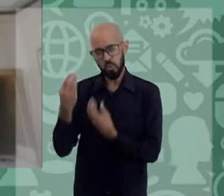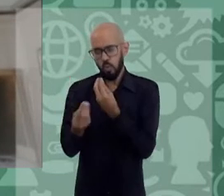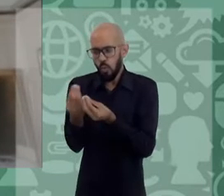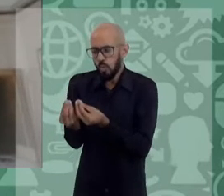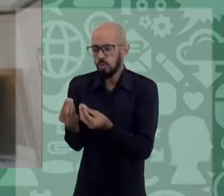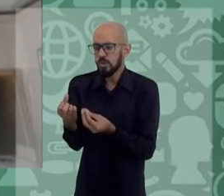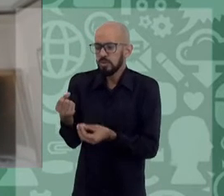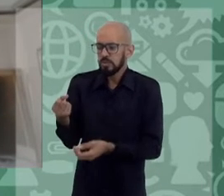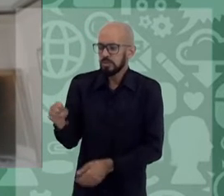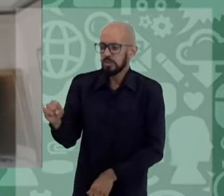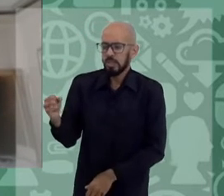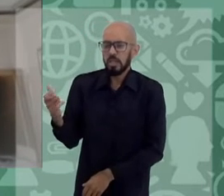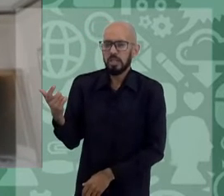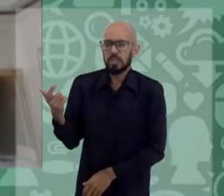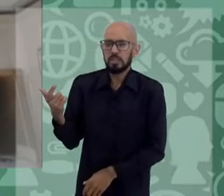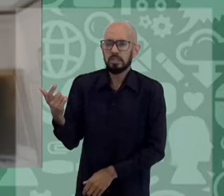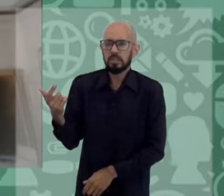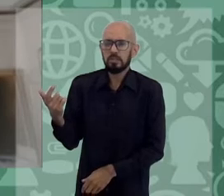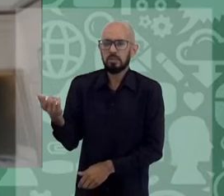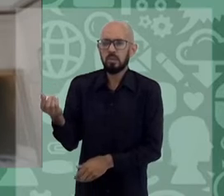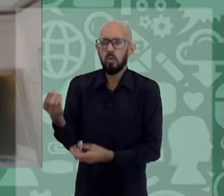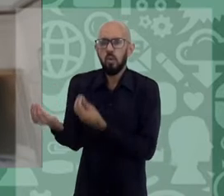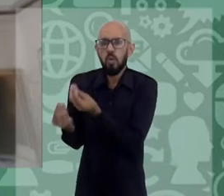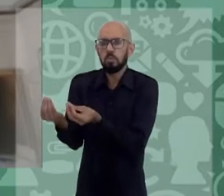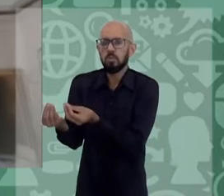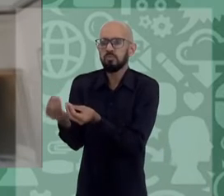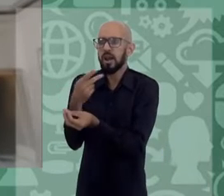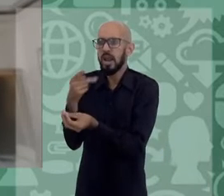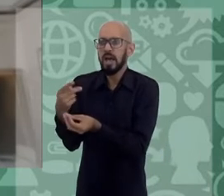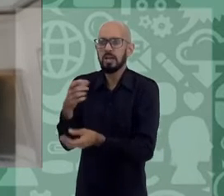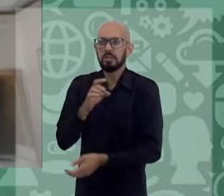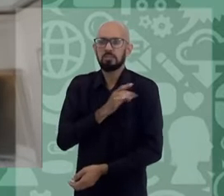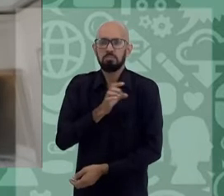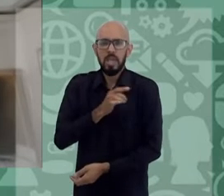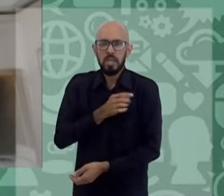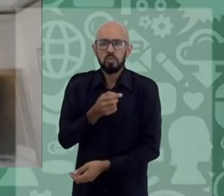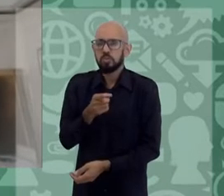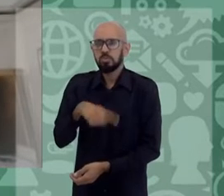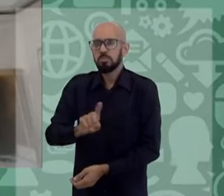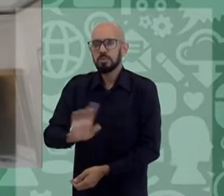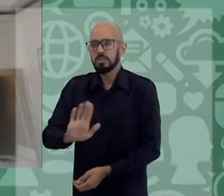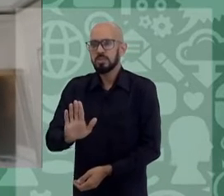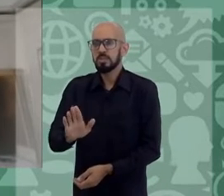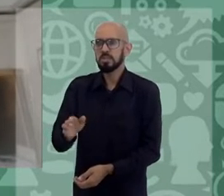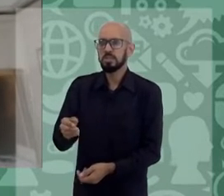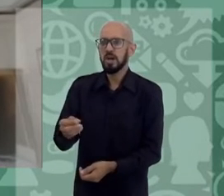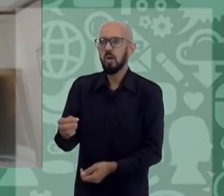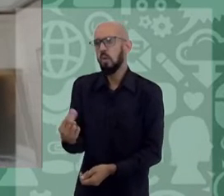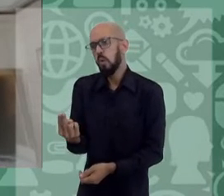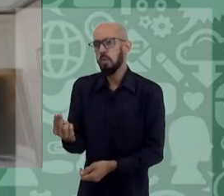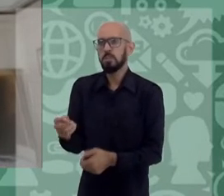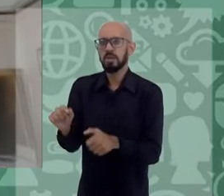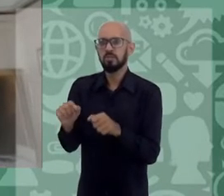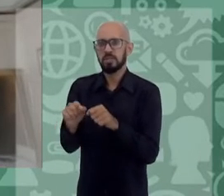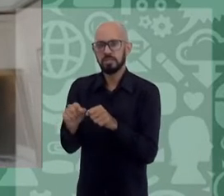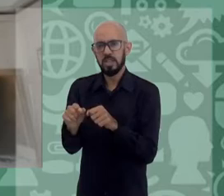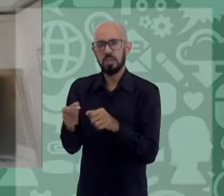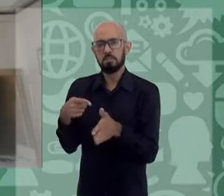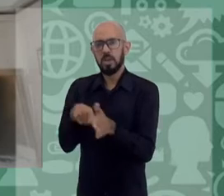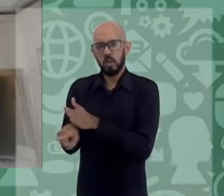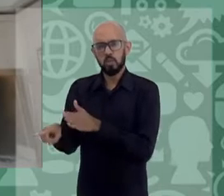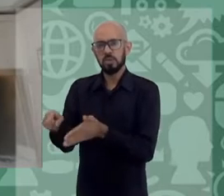tenham medo de procurar, se informar, né? Procurarem ajuda, fazerem perguntas, melhor dizendo. Fazerem perguntas,